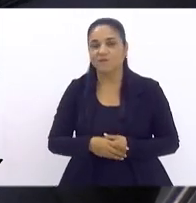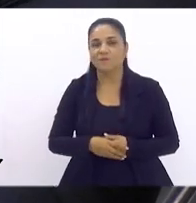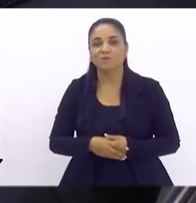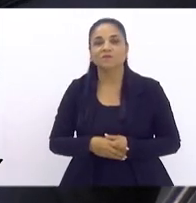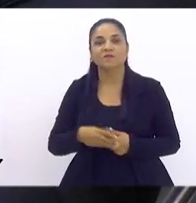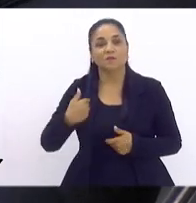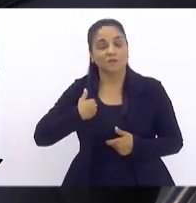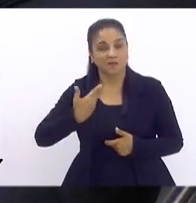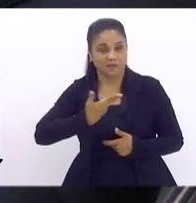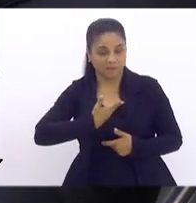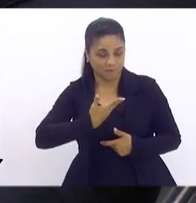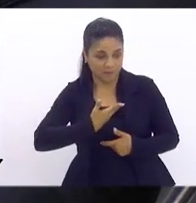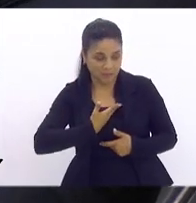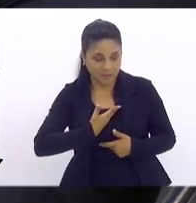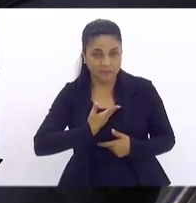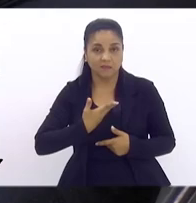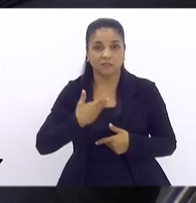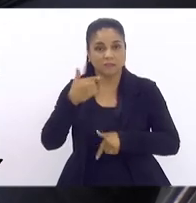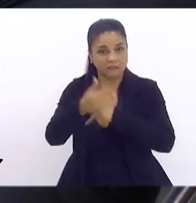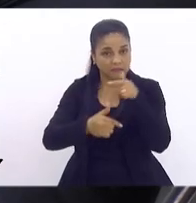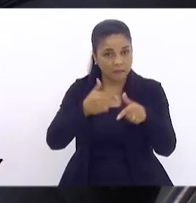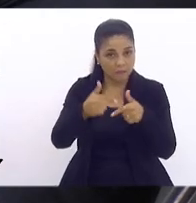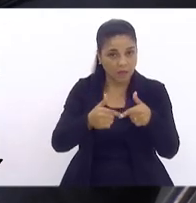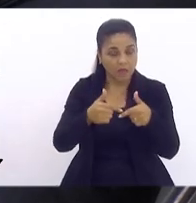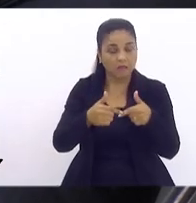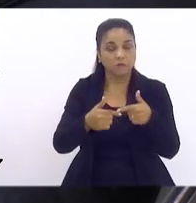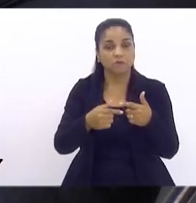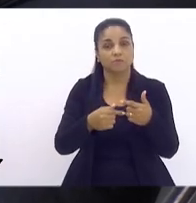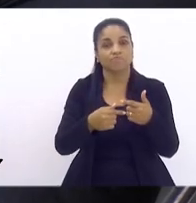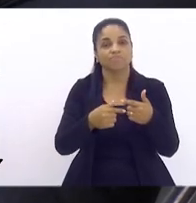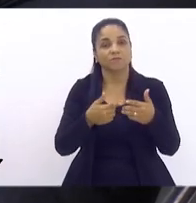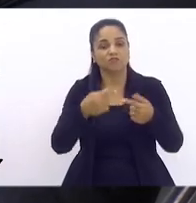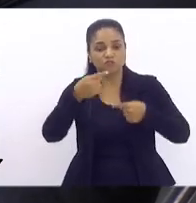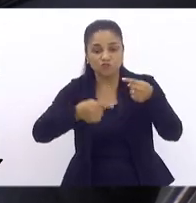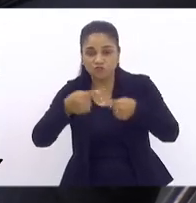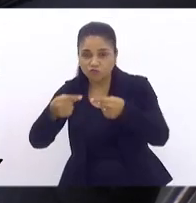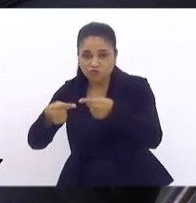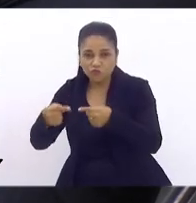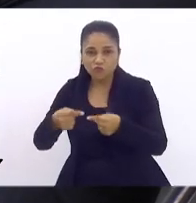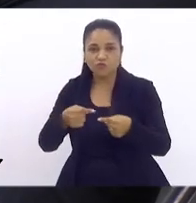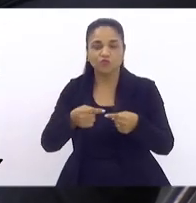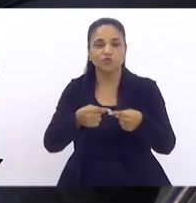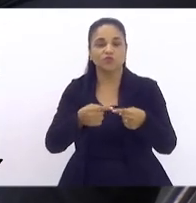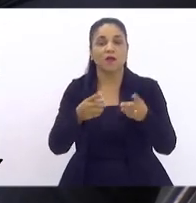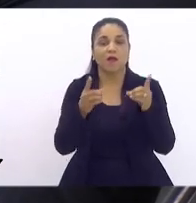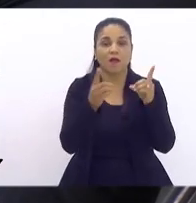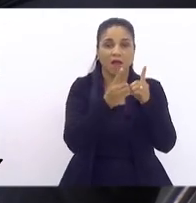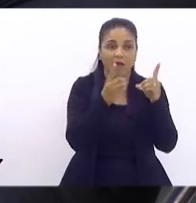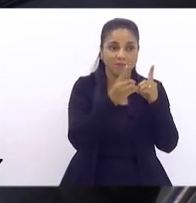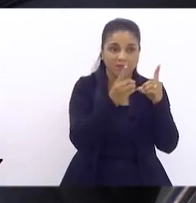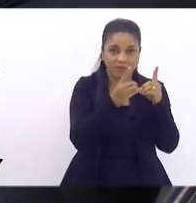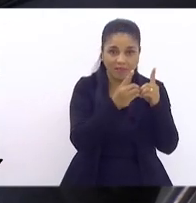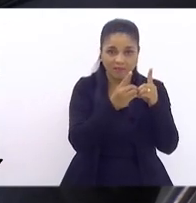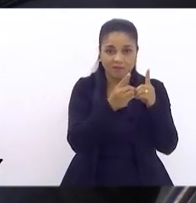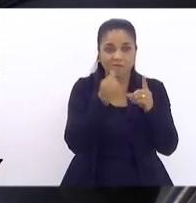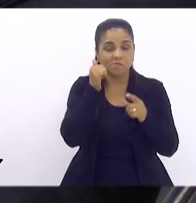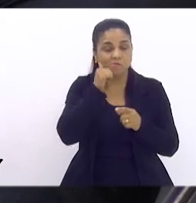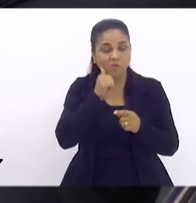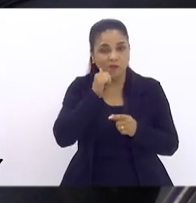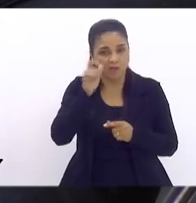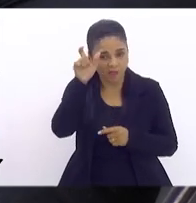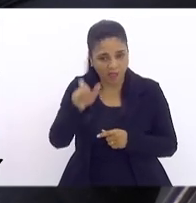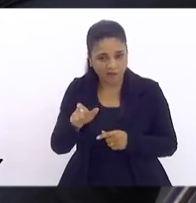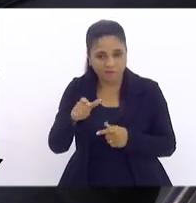as minhas colegas e minhas colegas me trazem é isso a gente atende mulheres que estão esgotadas